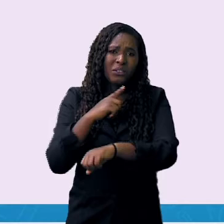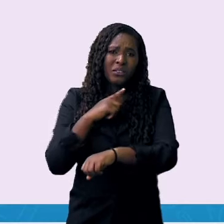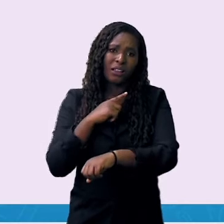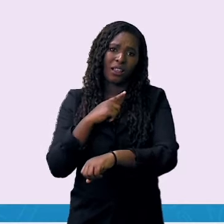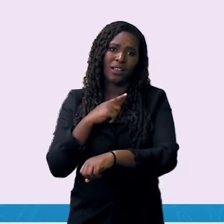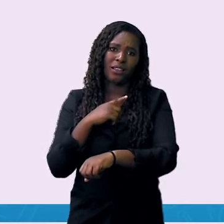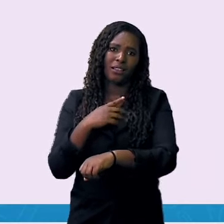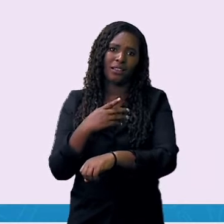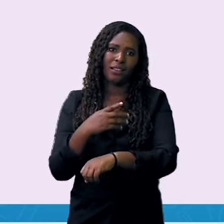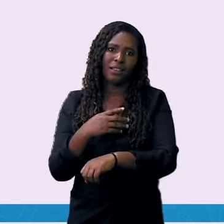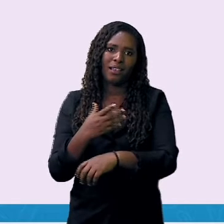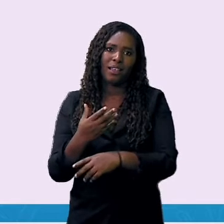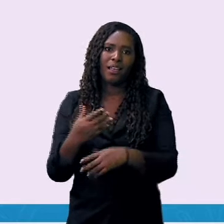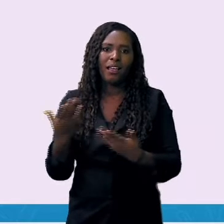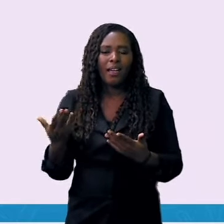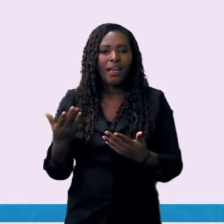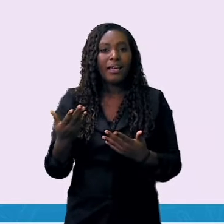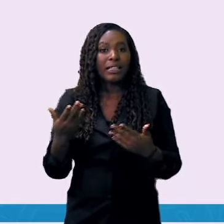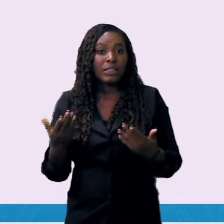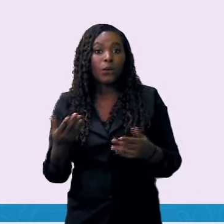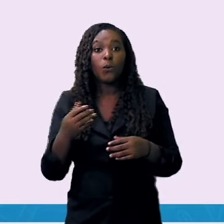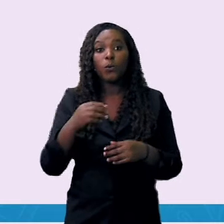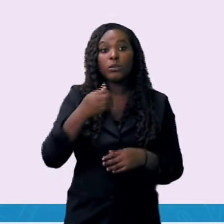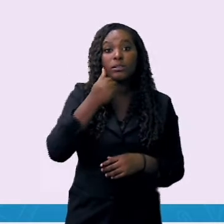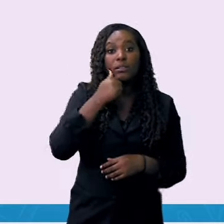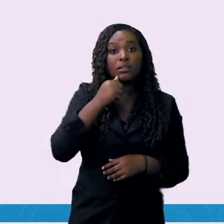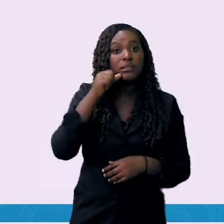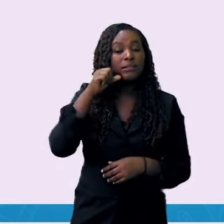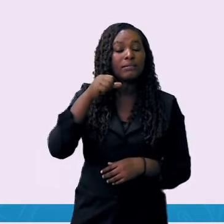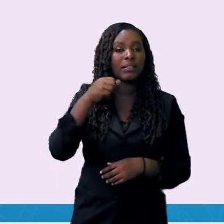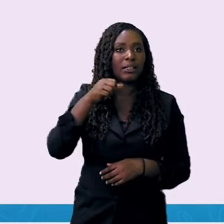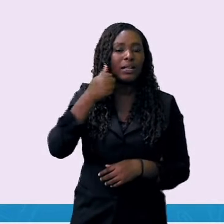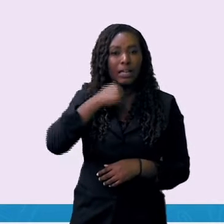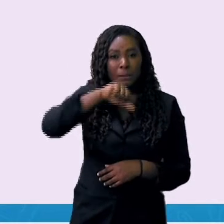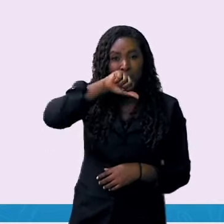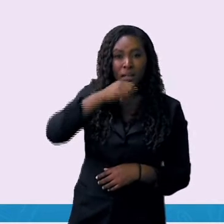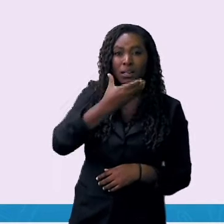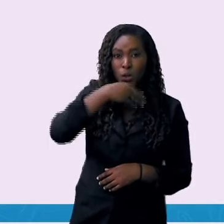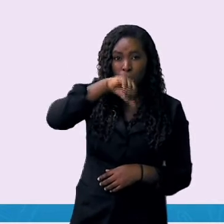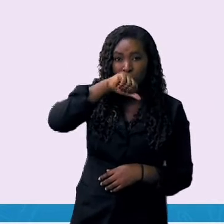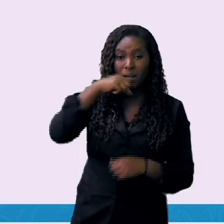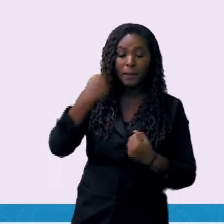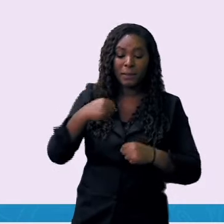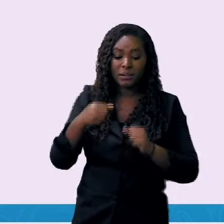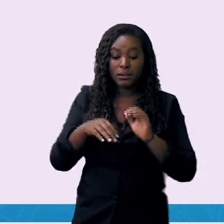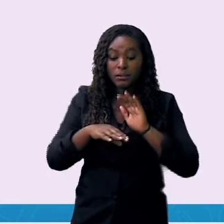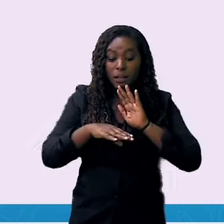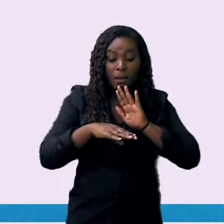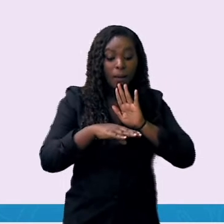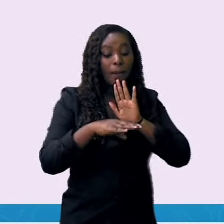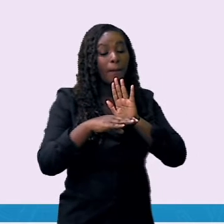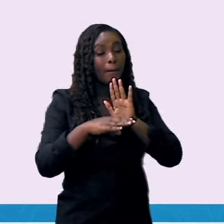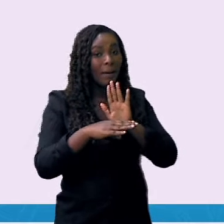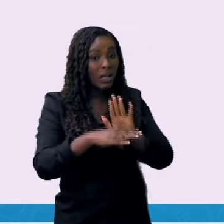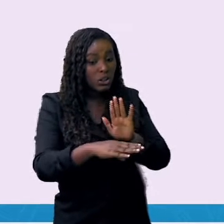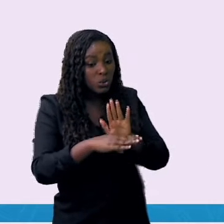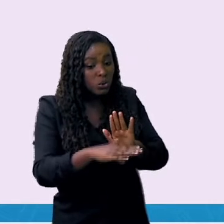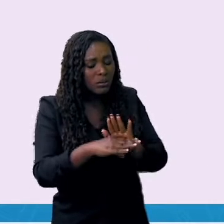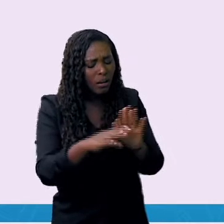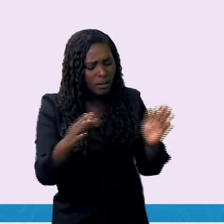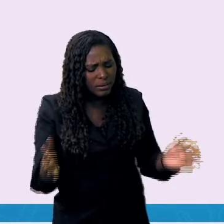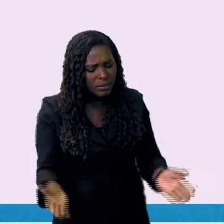mostrar outros modelos de expressão de sentimentos, sempre deixando claro que respeita o que a